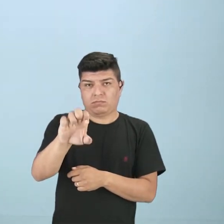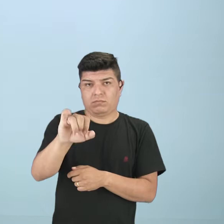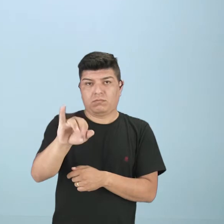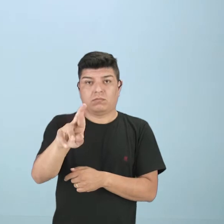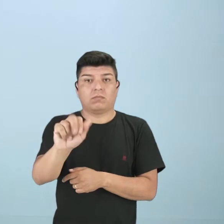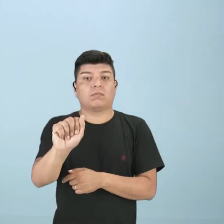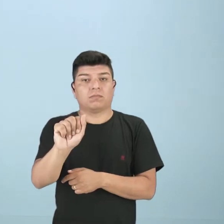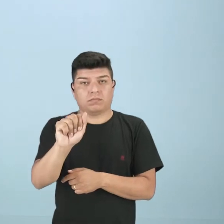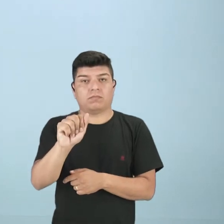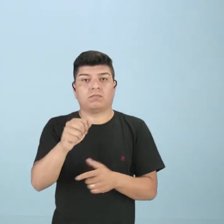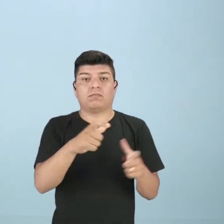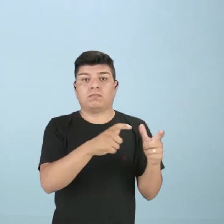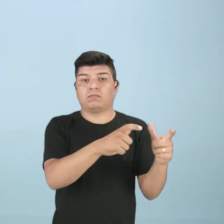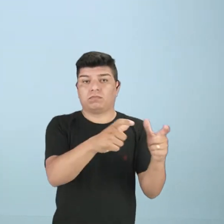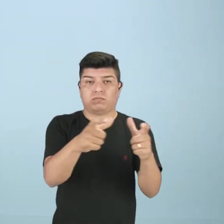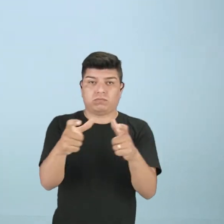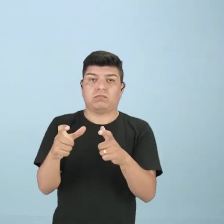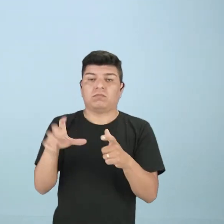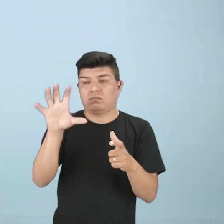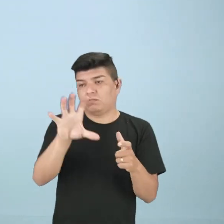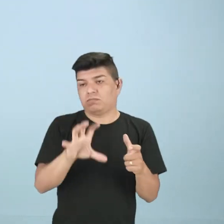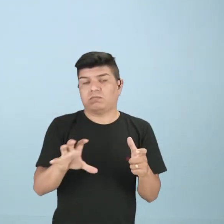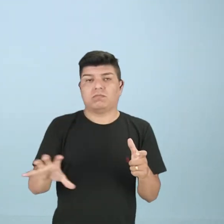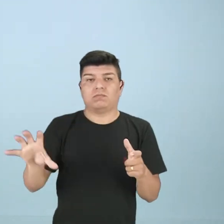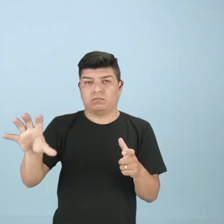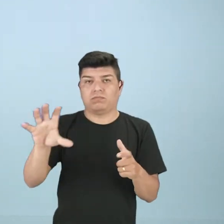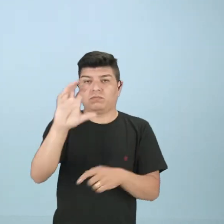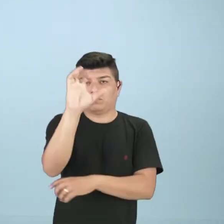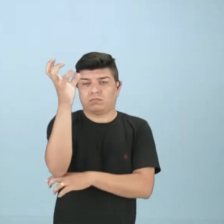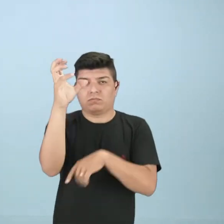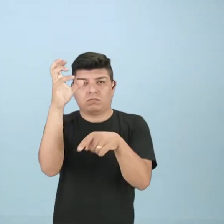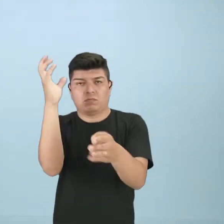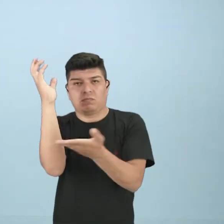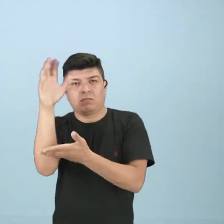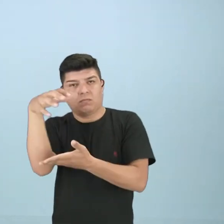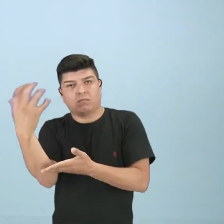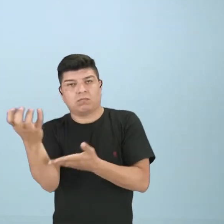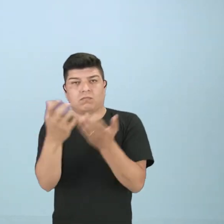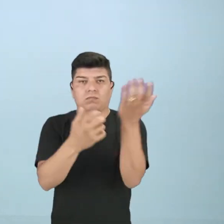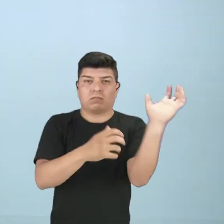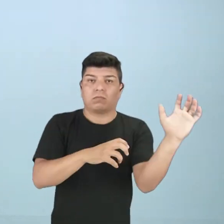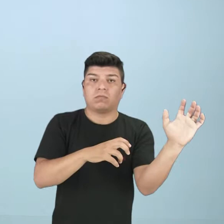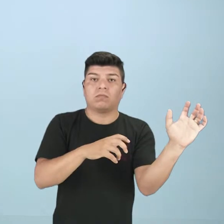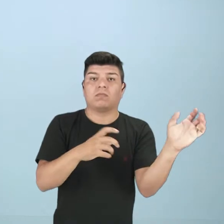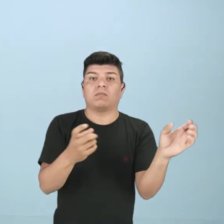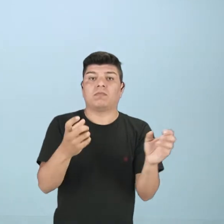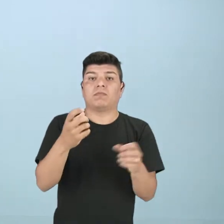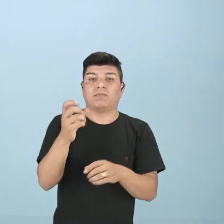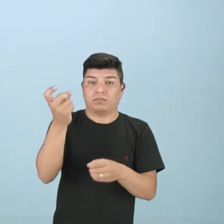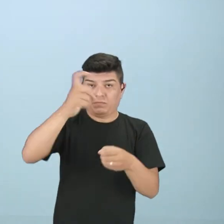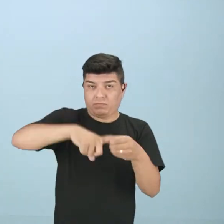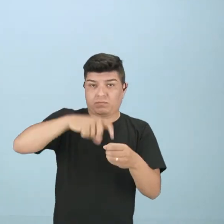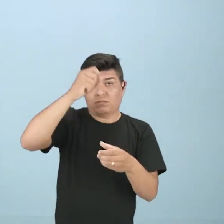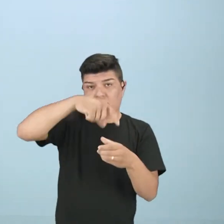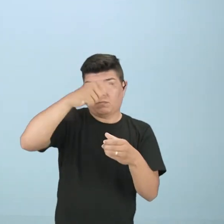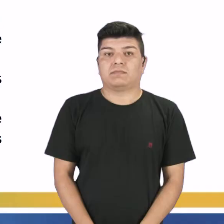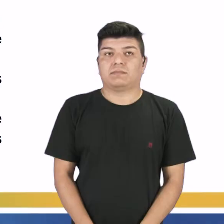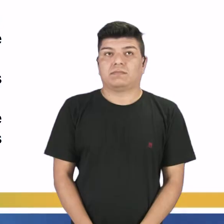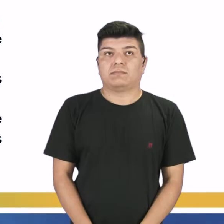eles fazem esse desmatamento e eles repõem também a seringueira. Vamos lá.